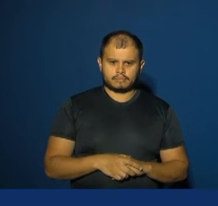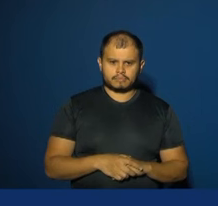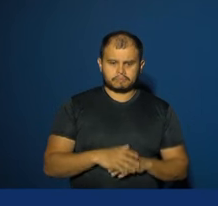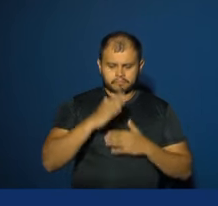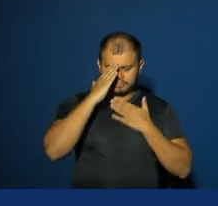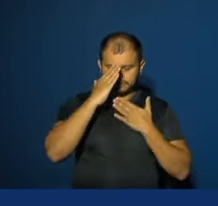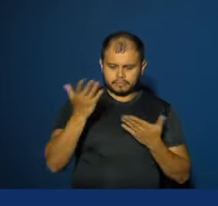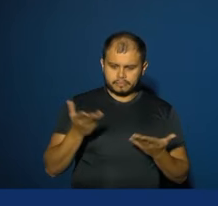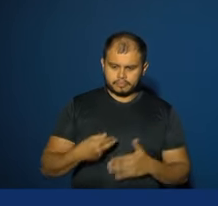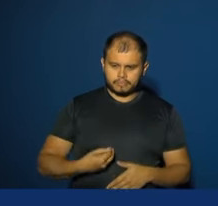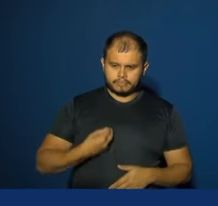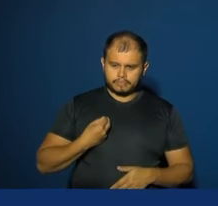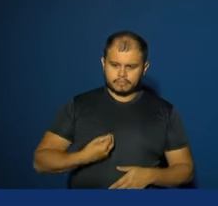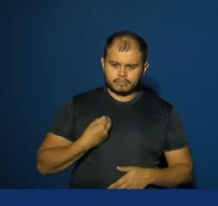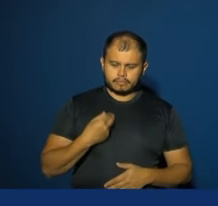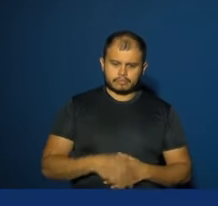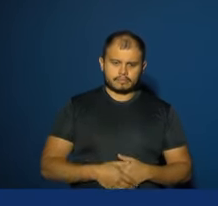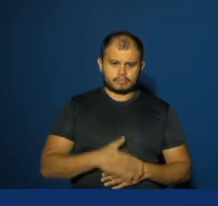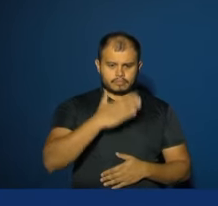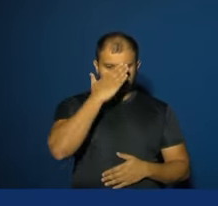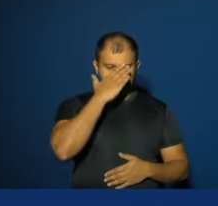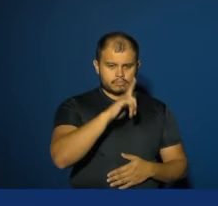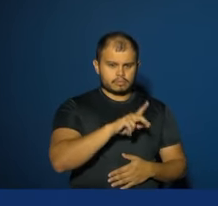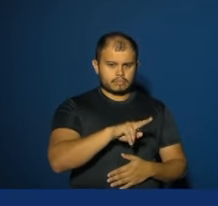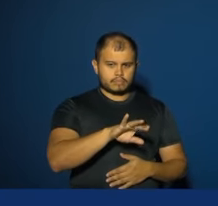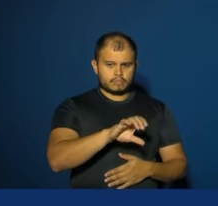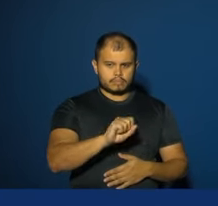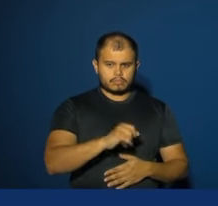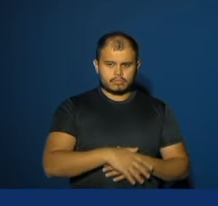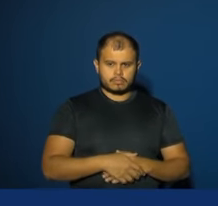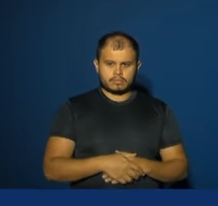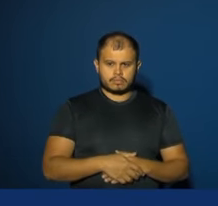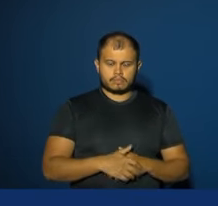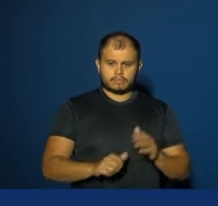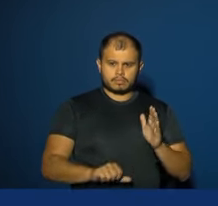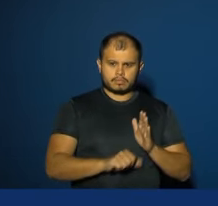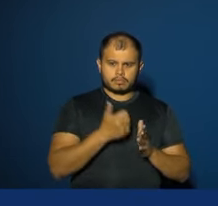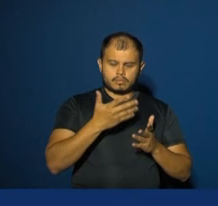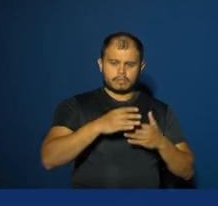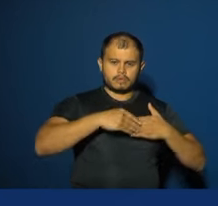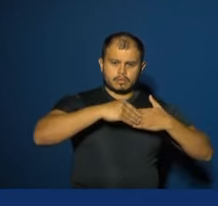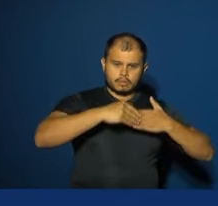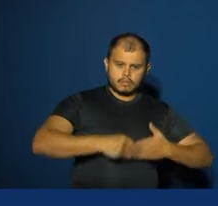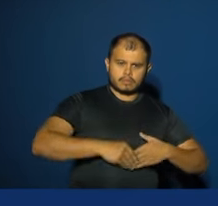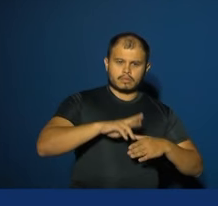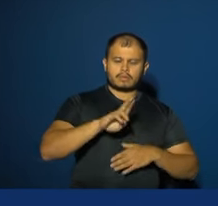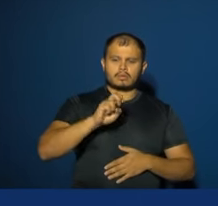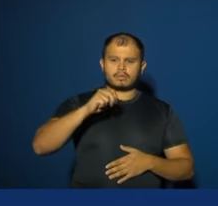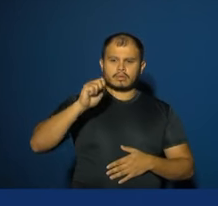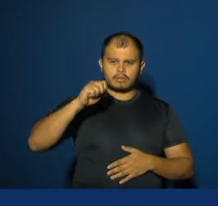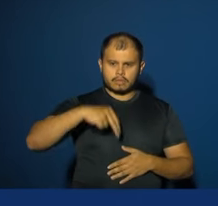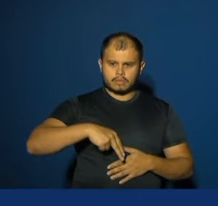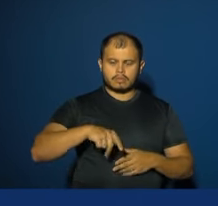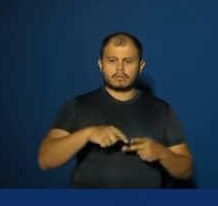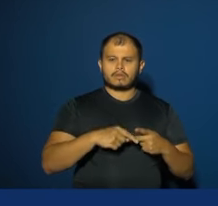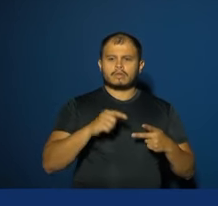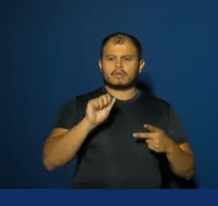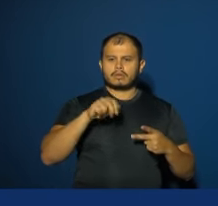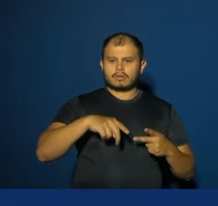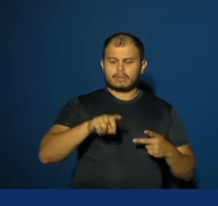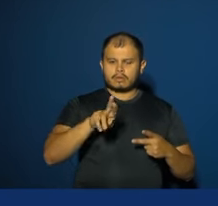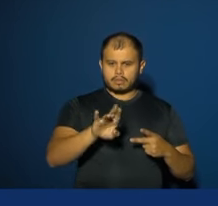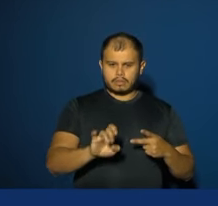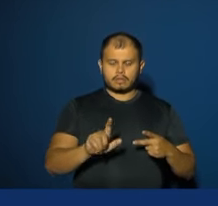obrigado pela presença obrigado Lucas B Bom dia a todos eu queria primeiro cumprimentar Ministro Renan Agradecer André e